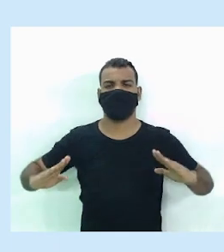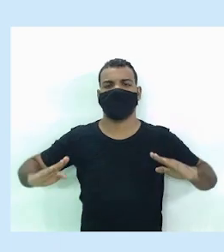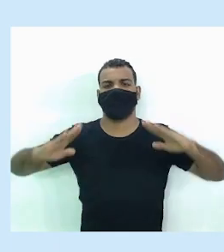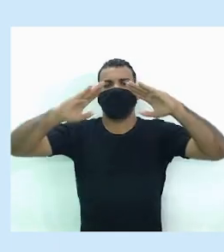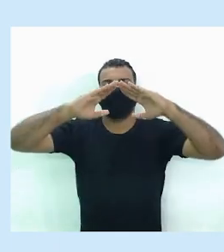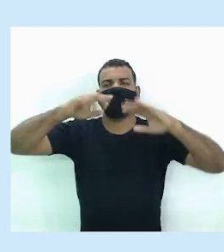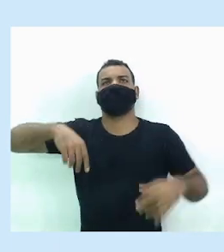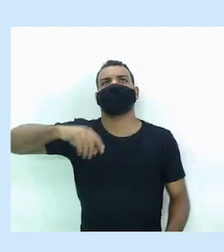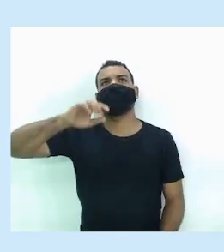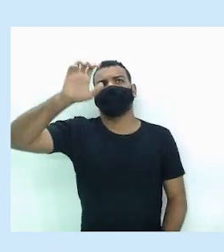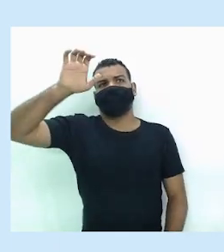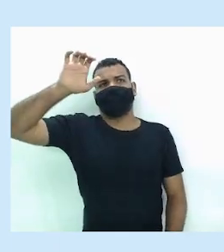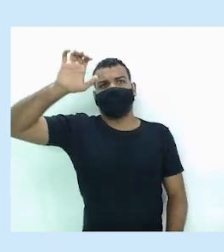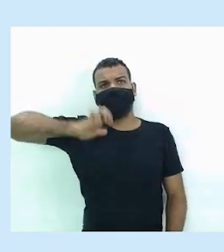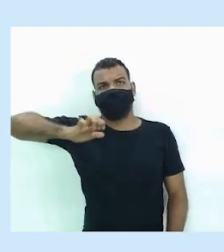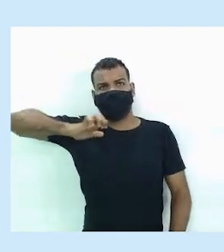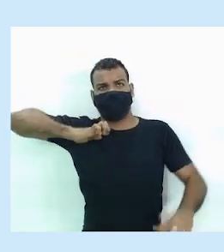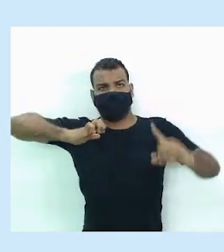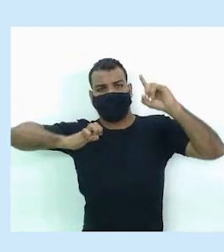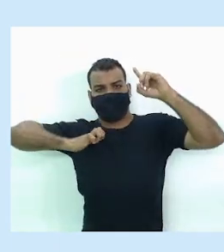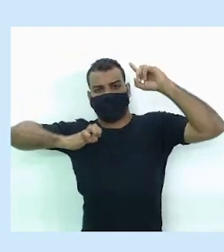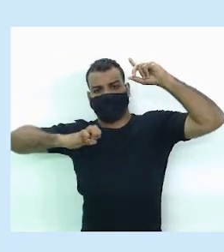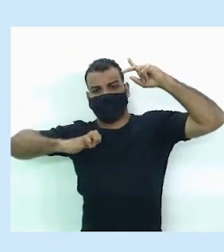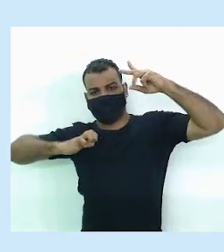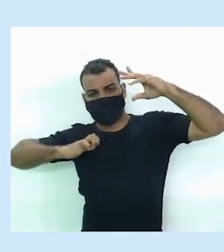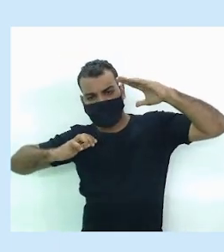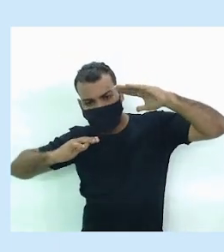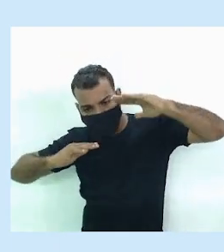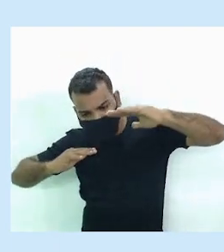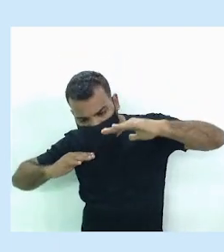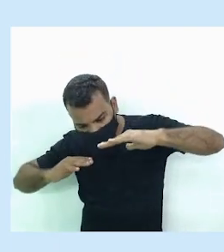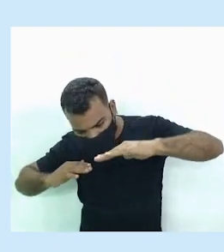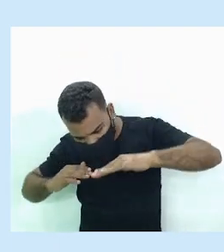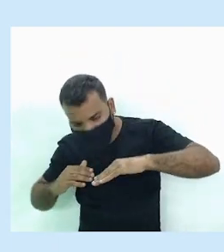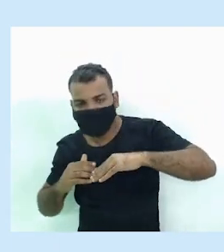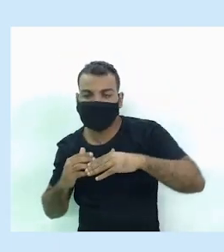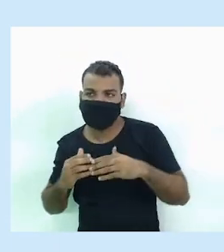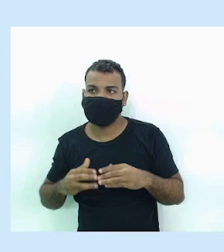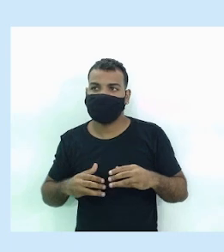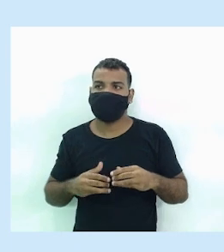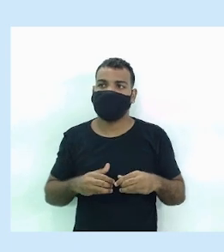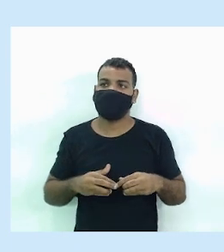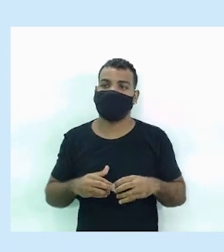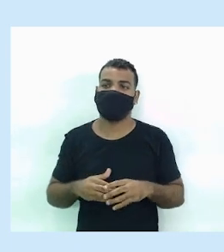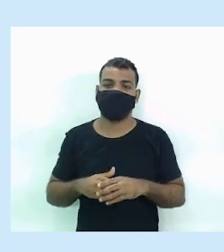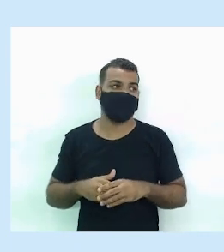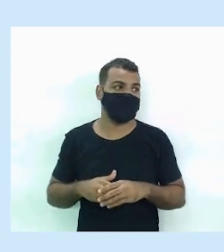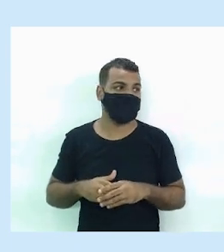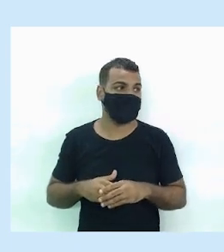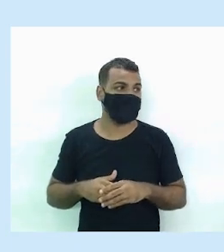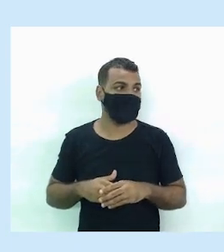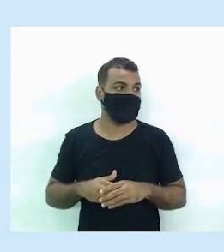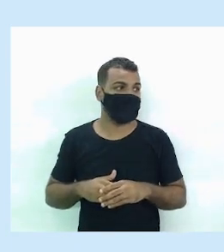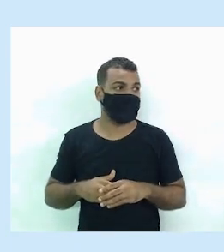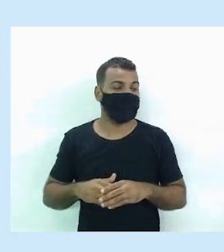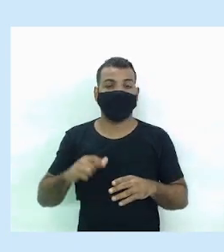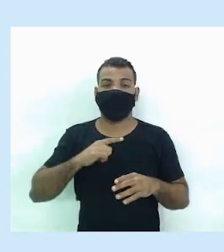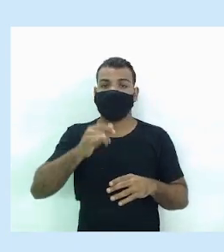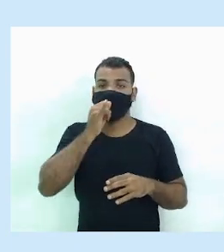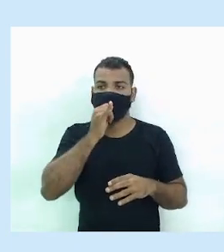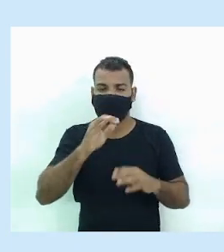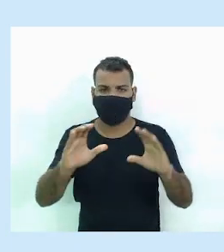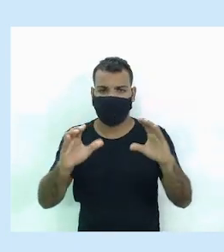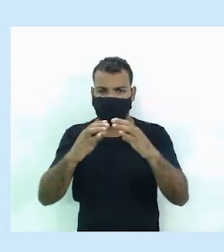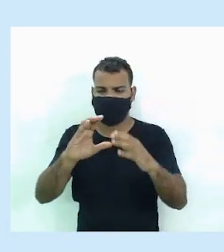lá em cima, de boíssima, no topo, né? E outra, né? Infelizmente ali não tinha a seção de